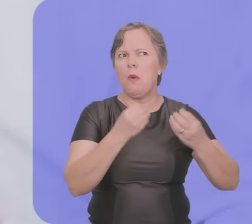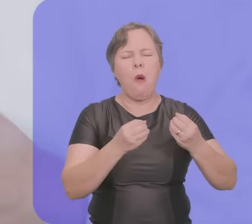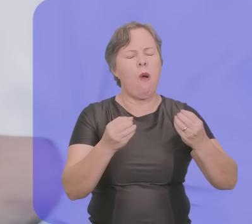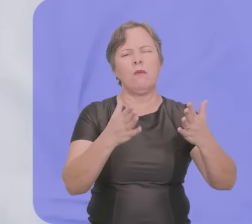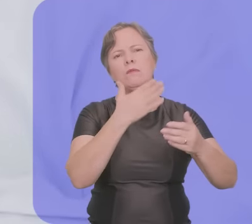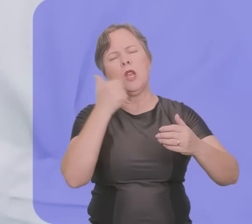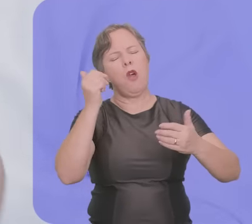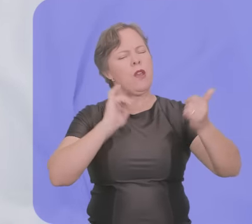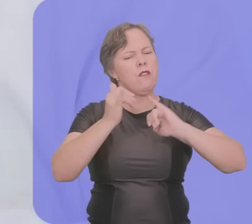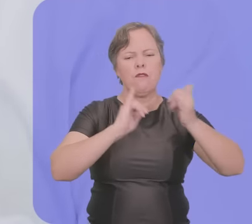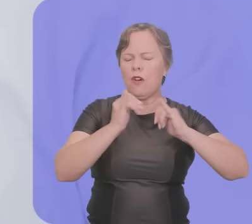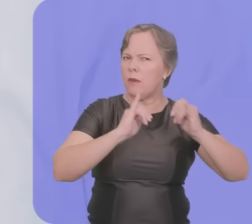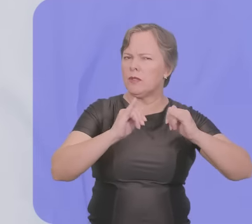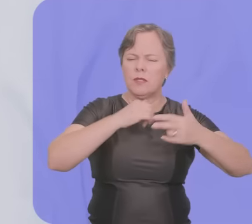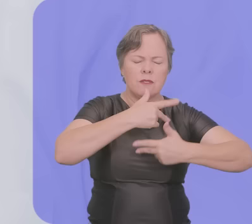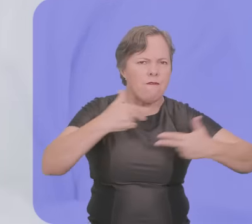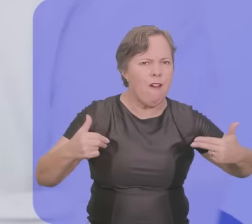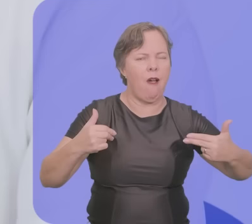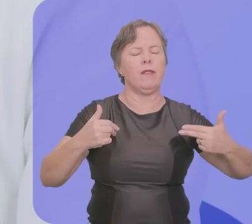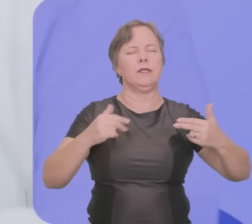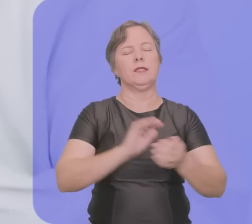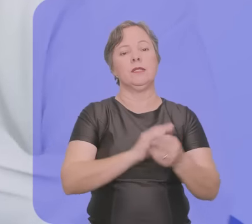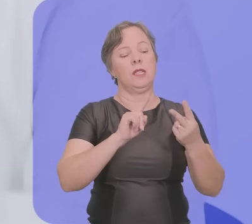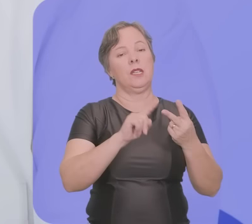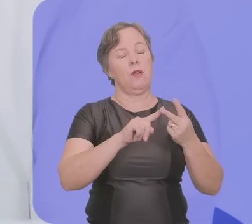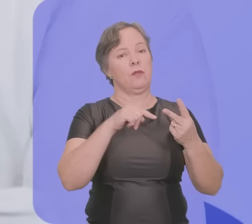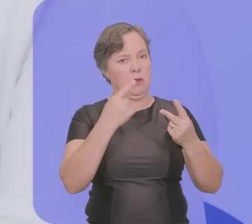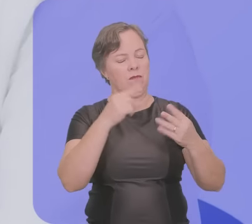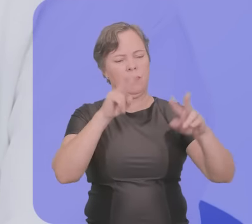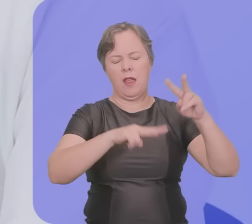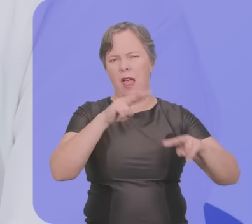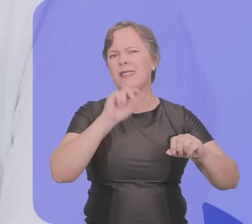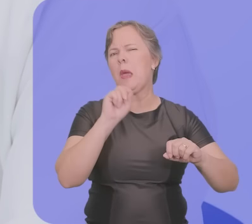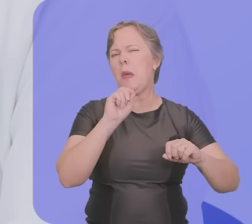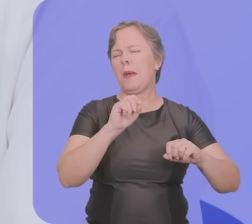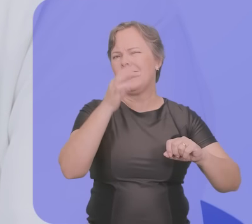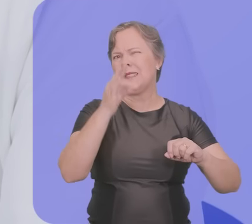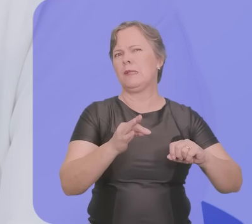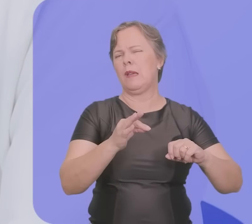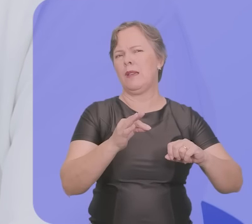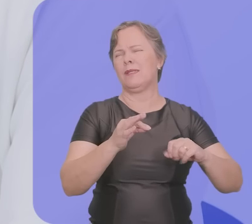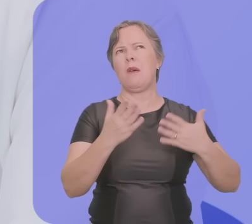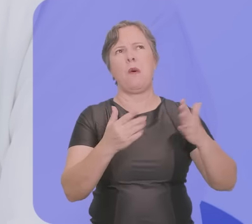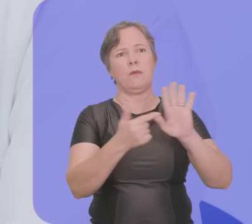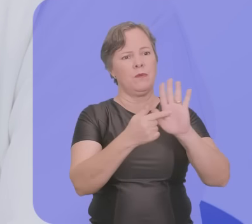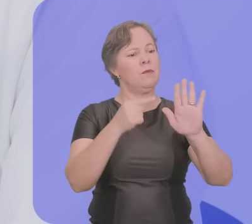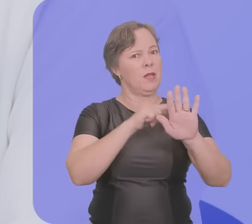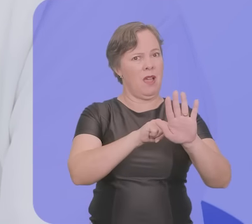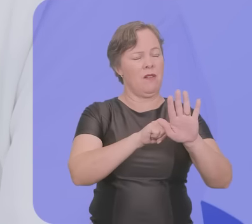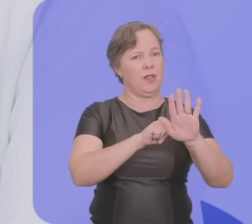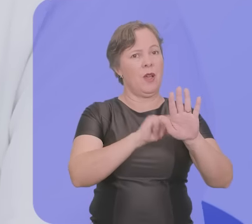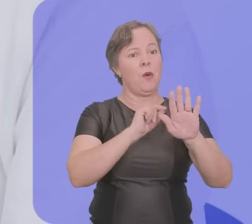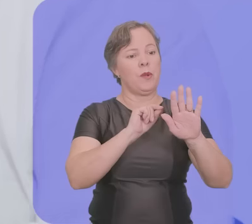fraldas, né? Porque aí eles começaram a fazer ações de comunicação, de marketing em cima dos dois produtos. Isso